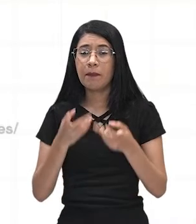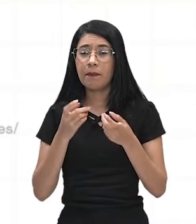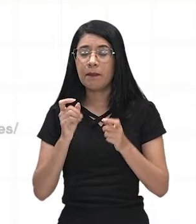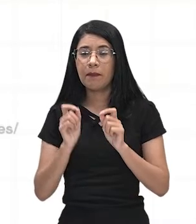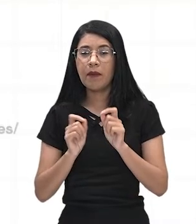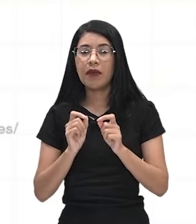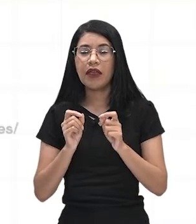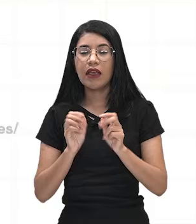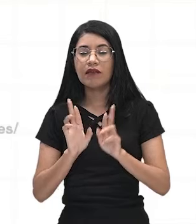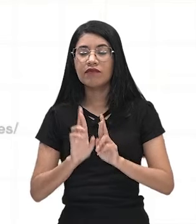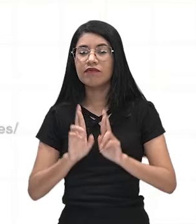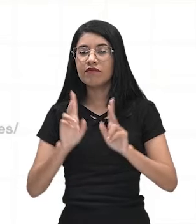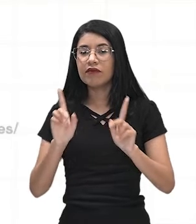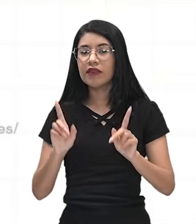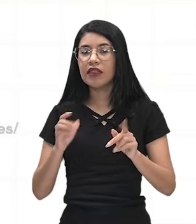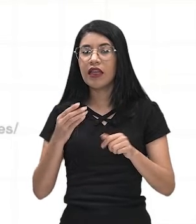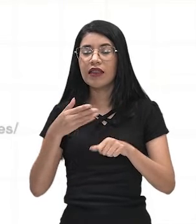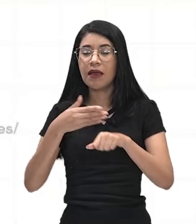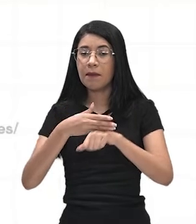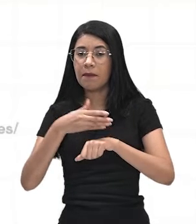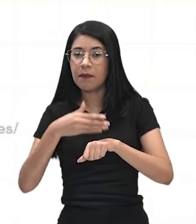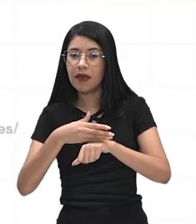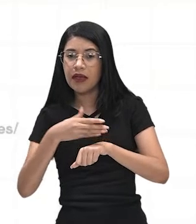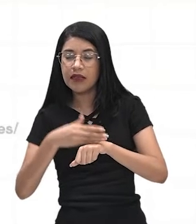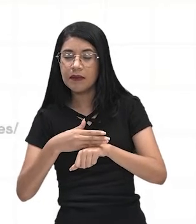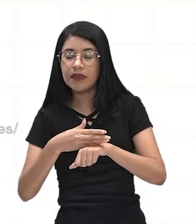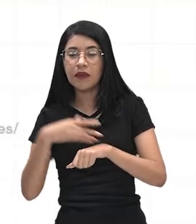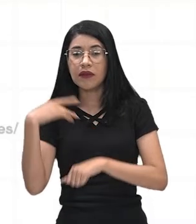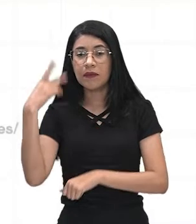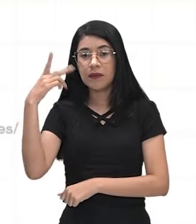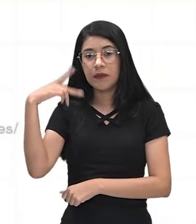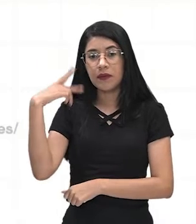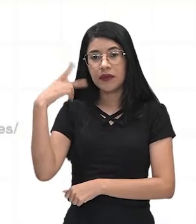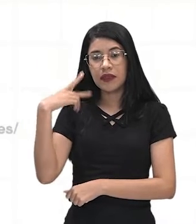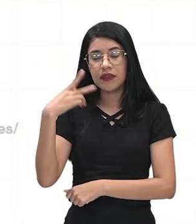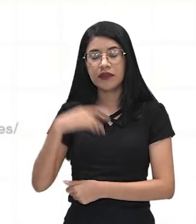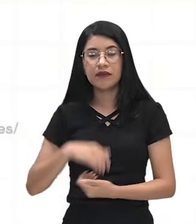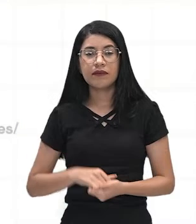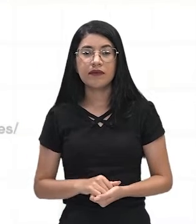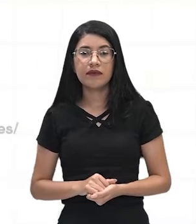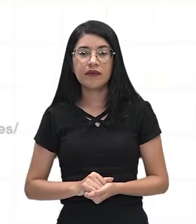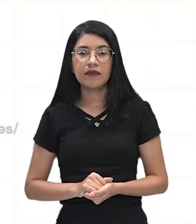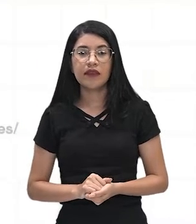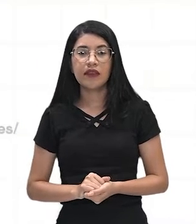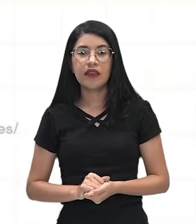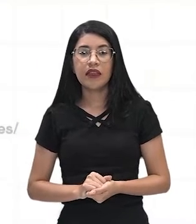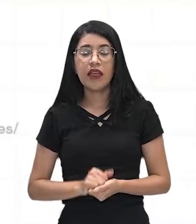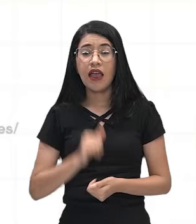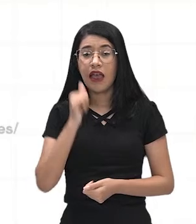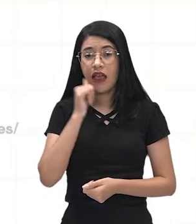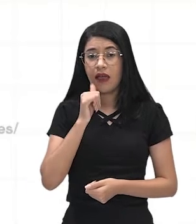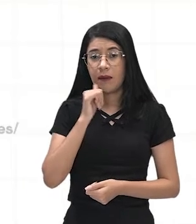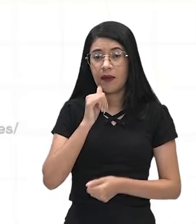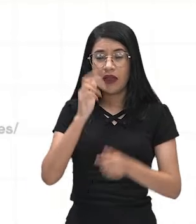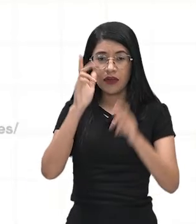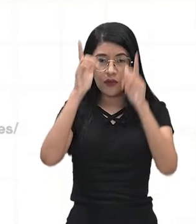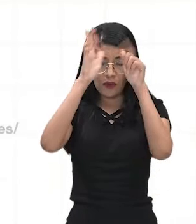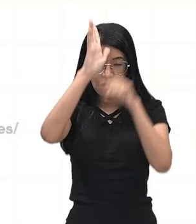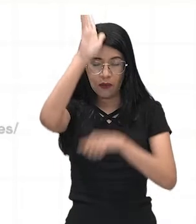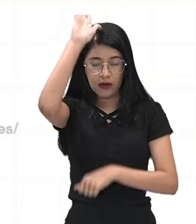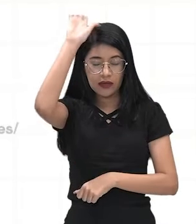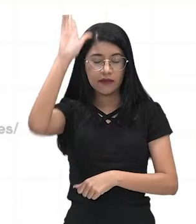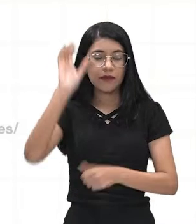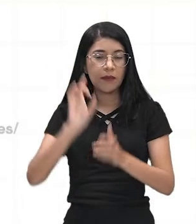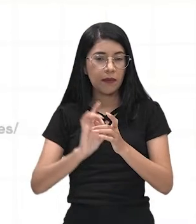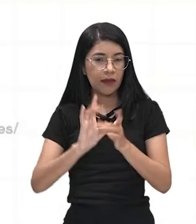essas diferenças na participação na vida pública, onde as mulheres romanas tinham mais liberdade para participar